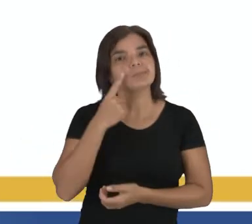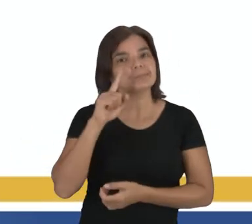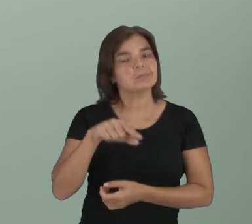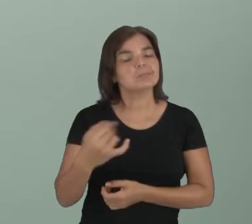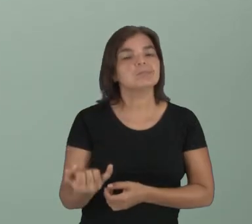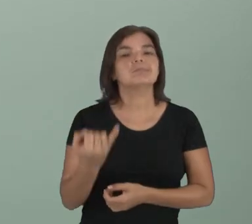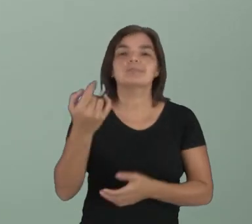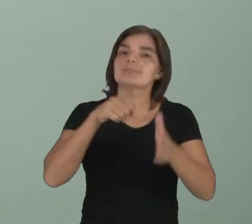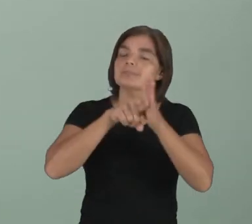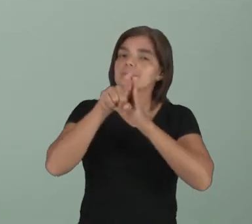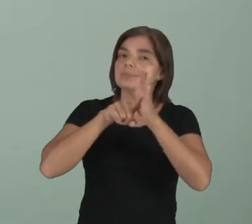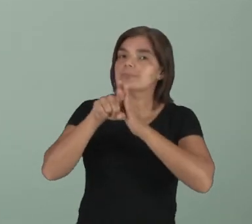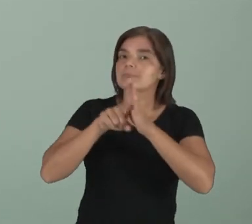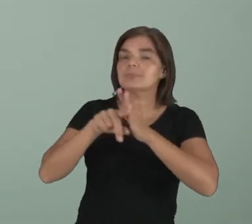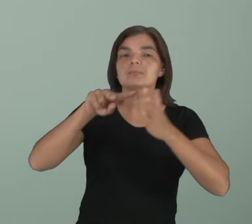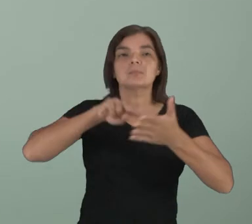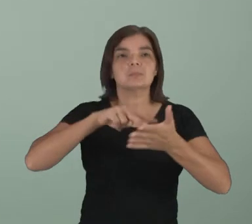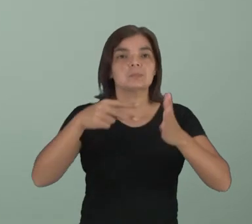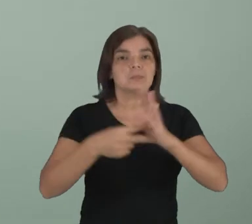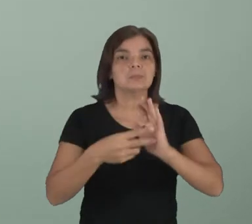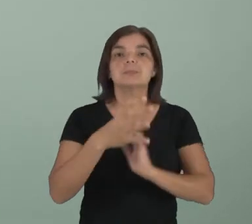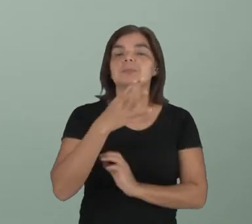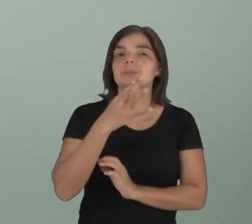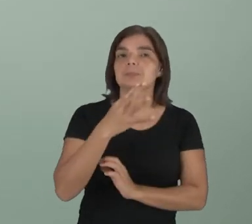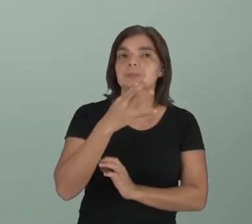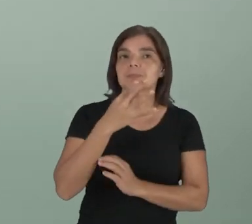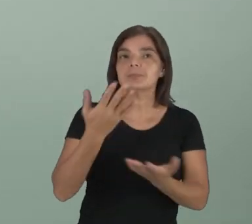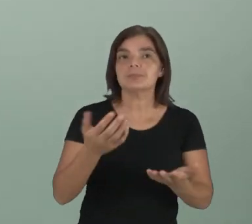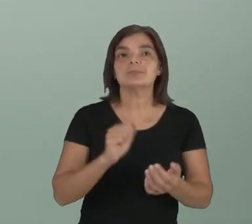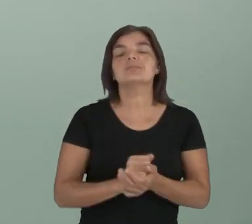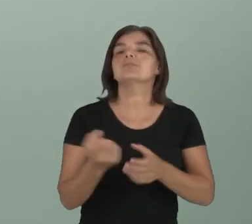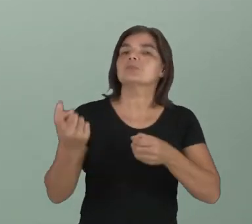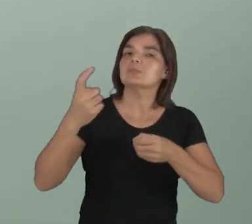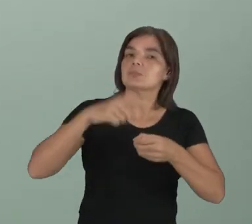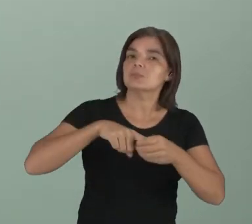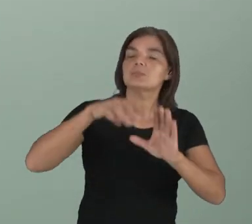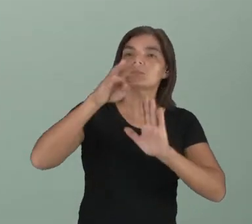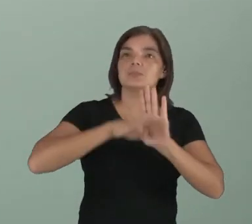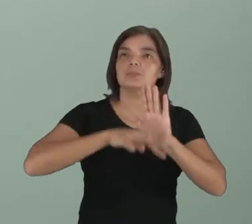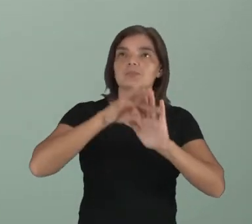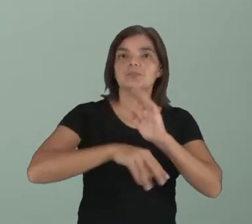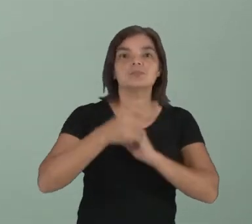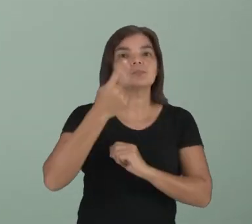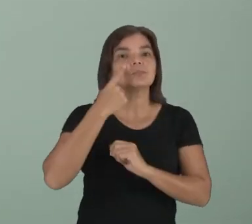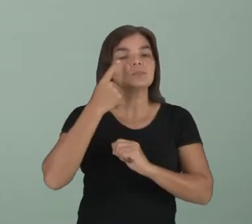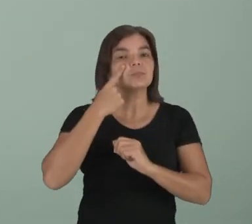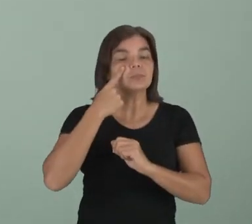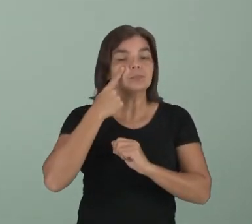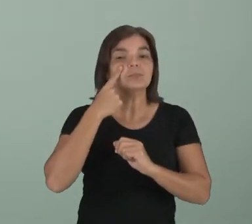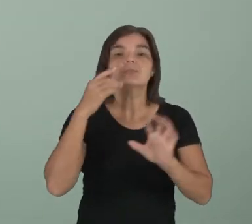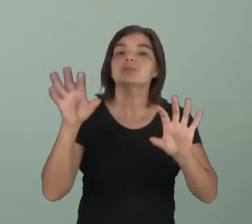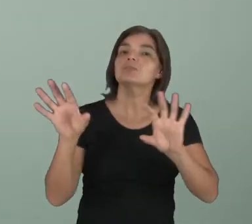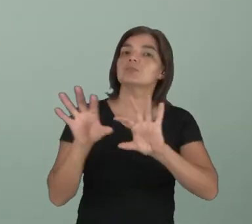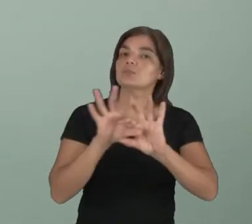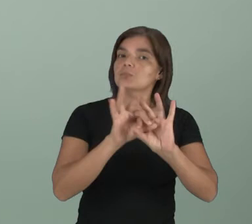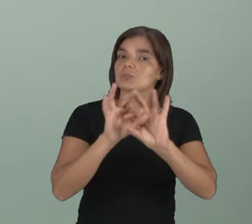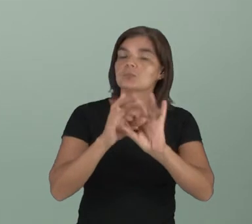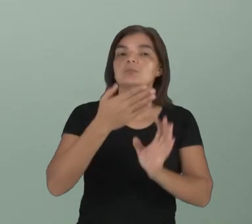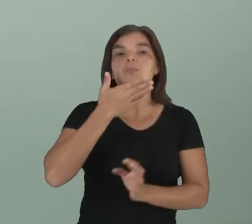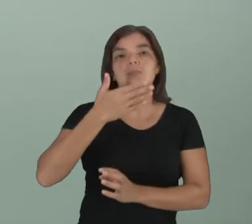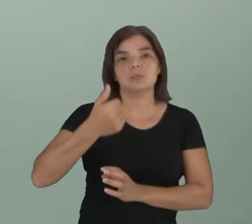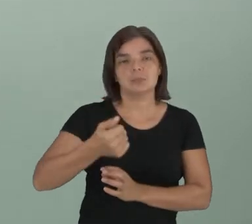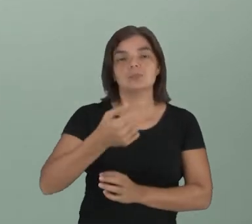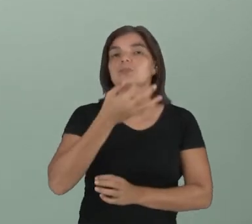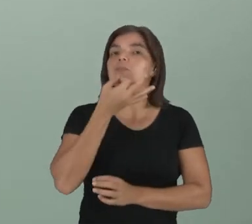é importante pesquisar o significado para conhecê-las. Voltar ao texto, observar o contexto para entender